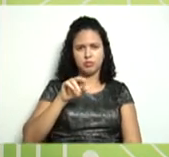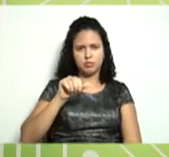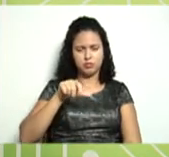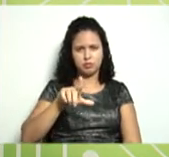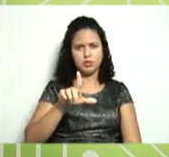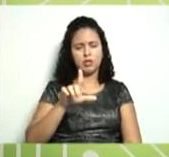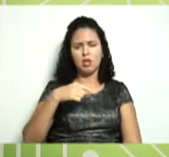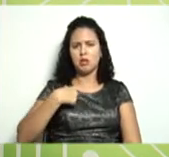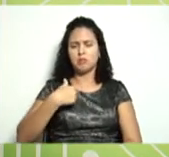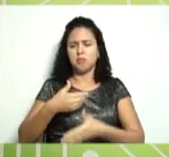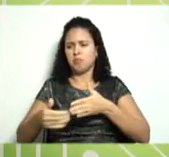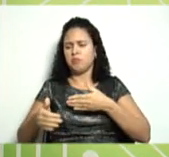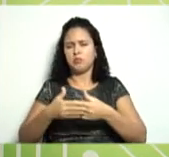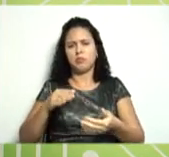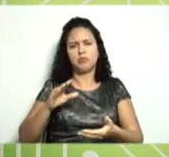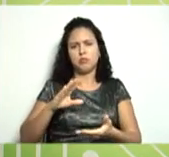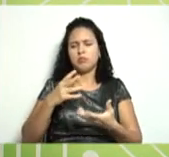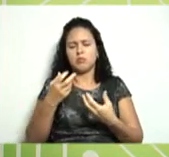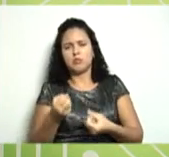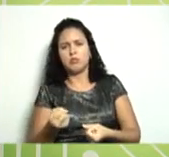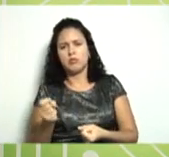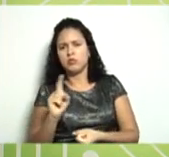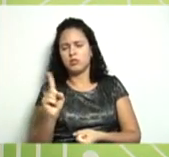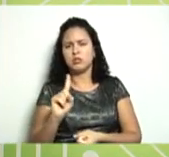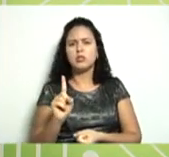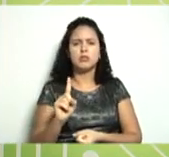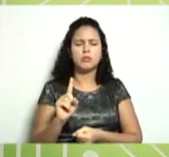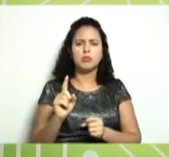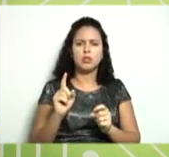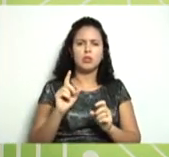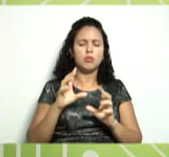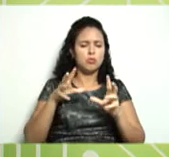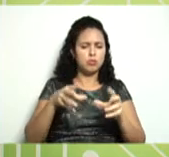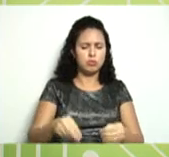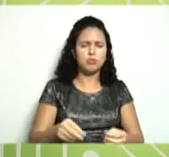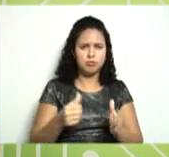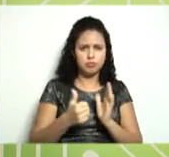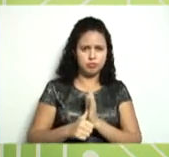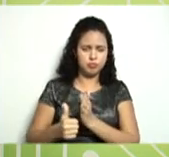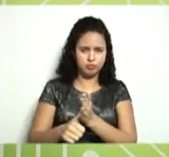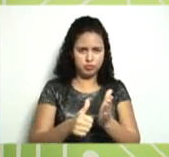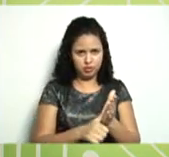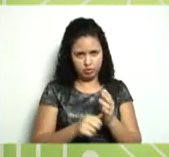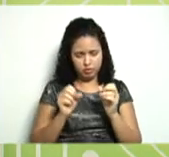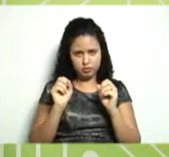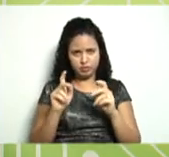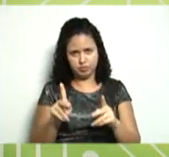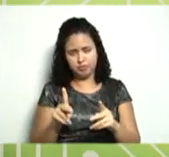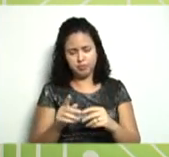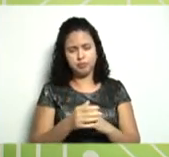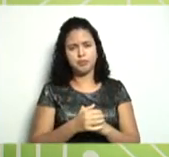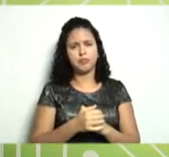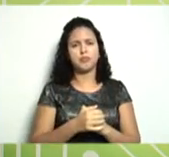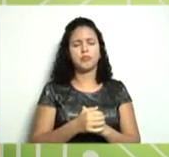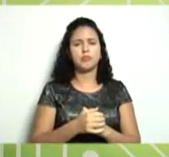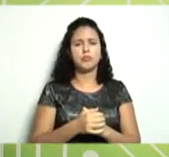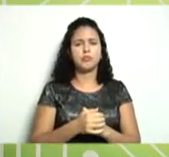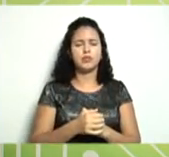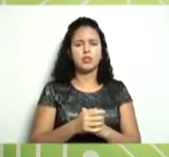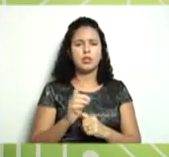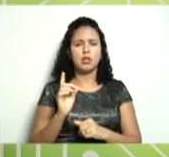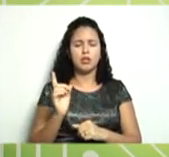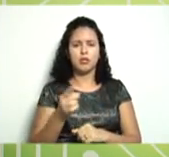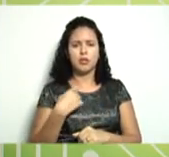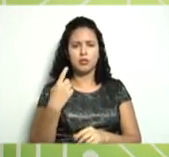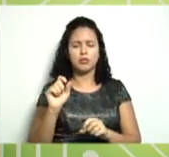concordar ou não com ela, ela vai atingir todos os cooperados, ok? E com isso, a gente vai